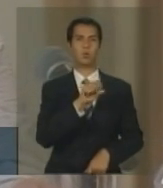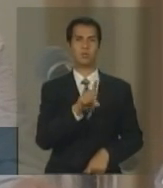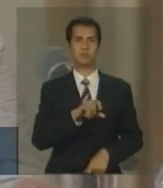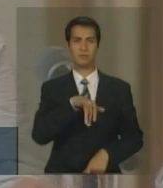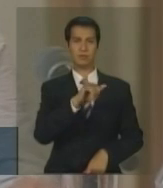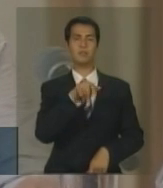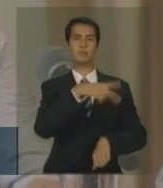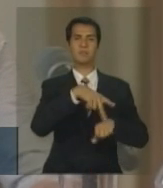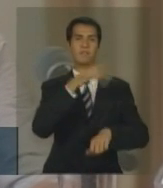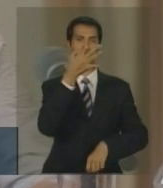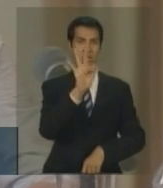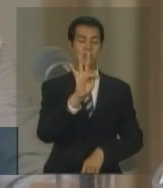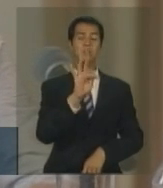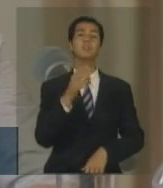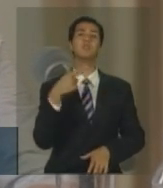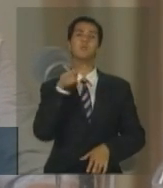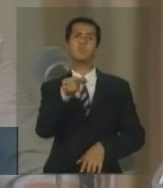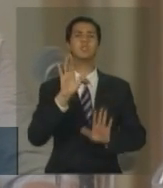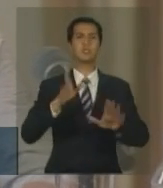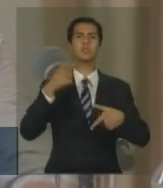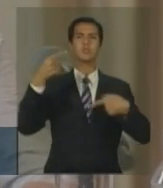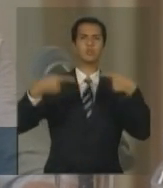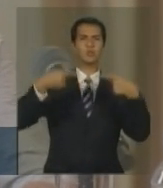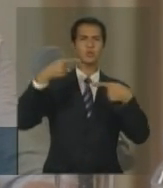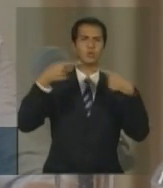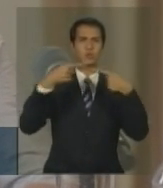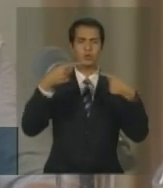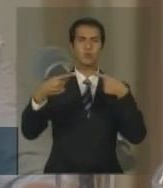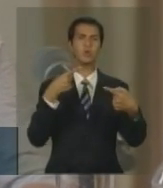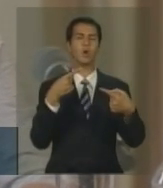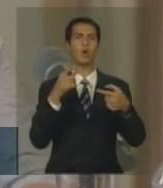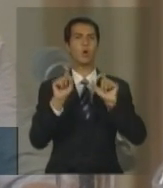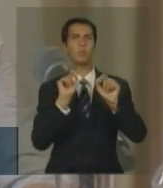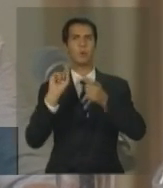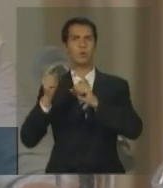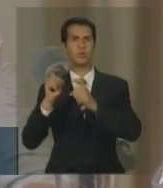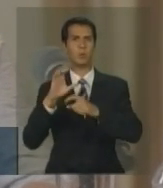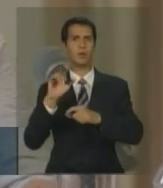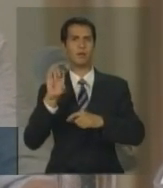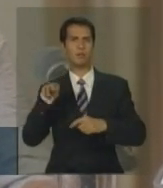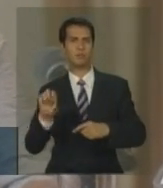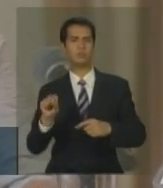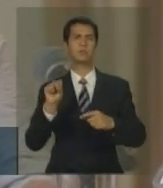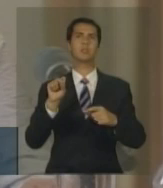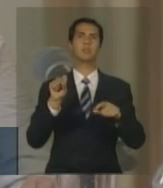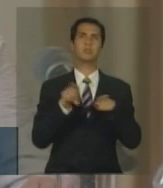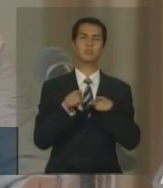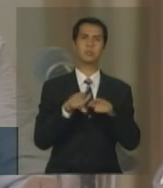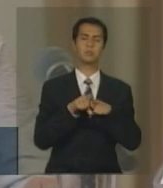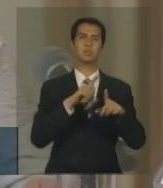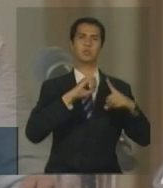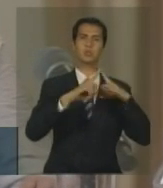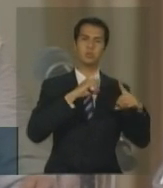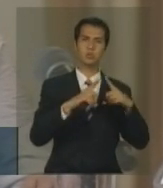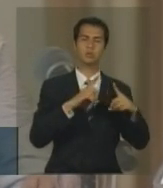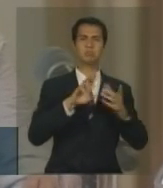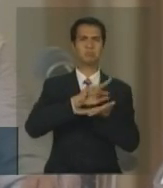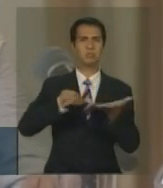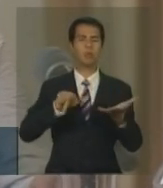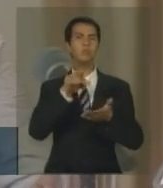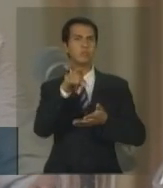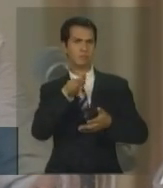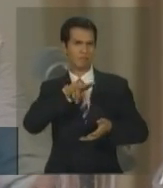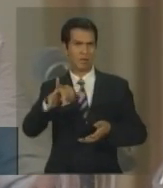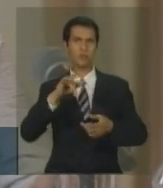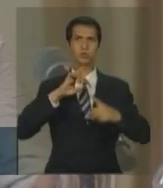reunião de Cannes. Eu queria saber se foi acertado alguma coisa para se discutir em Cannes como uma medida, especialmente em relação à Grécia